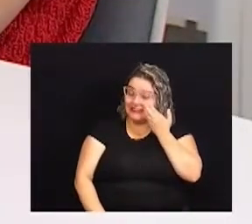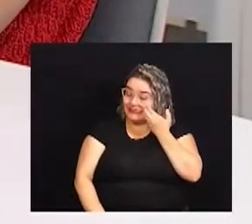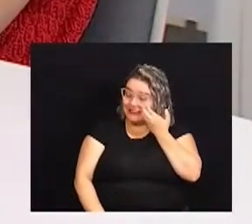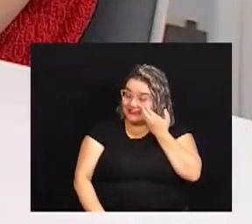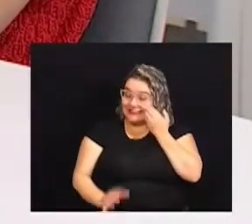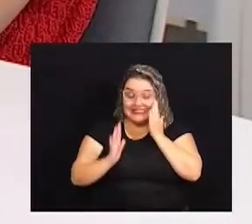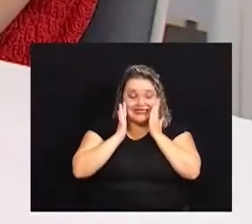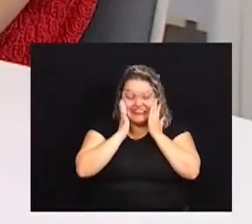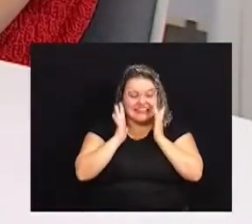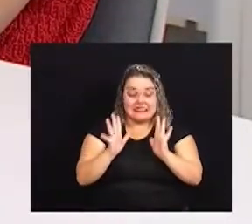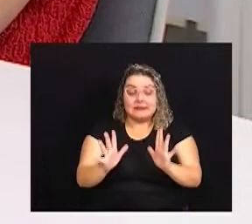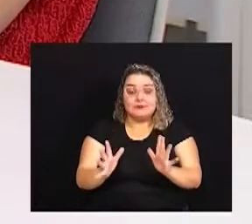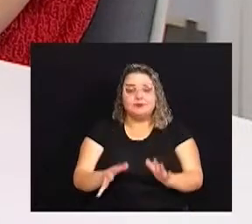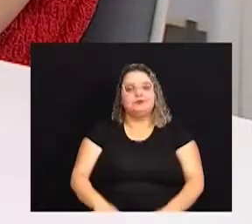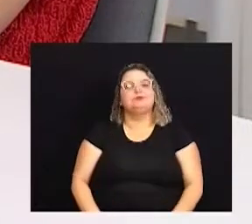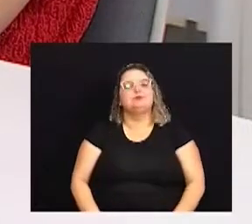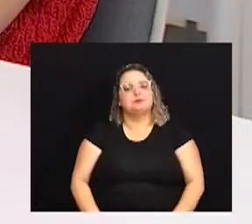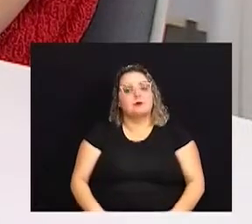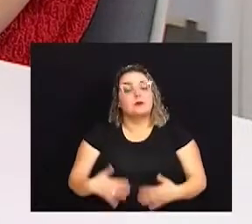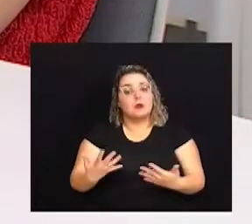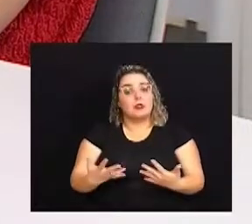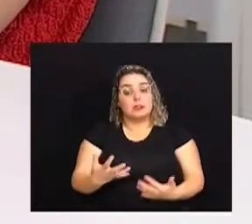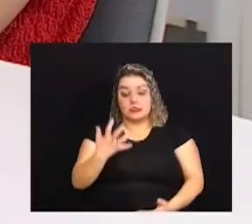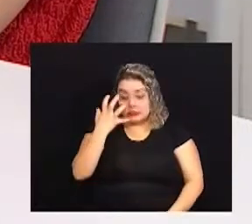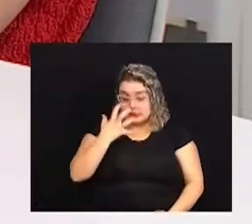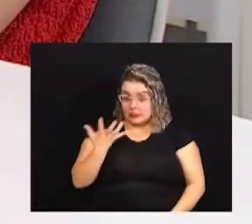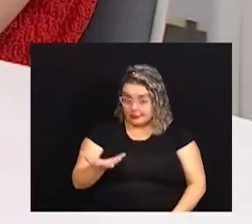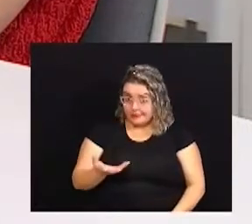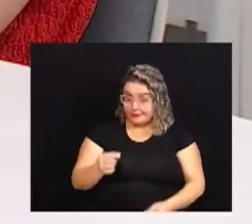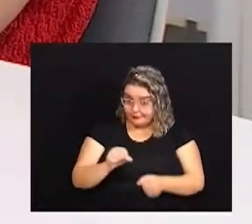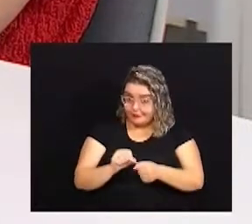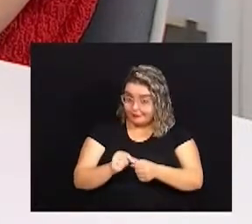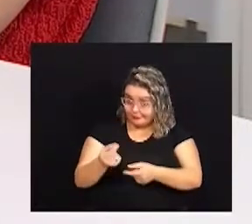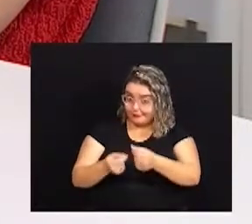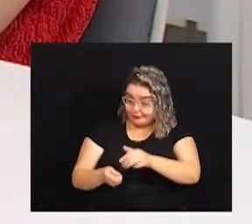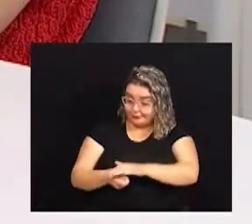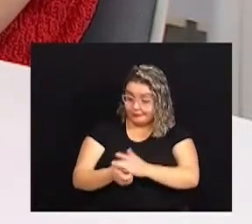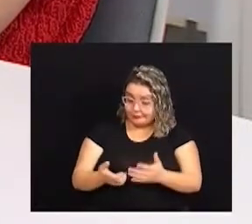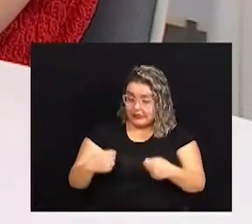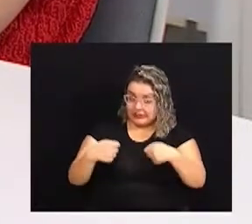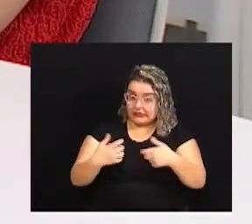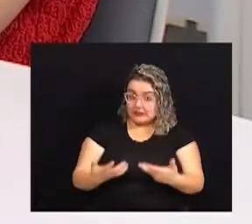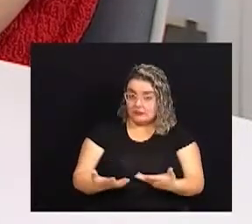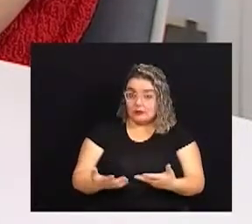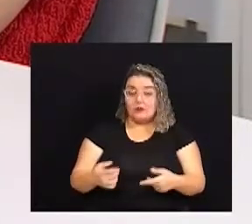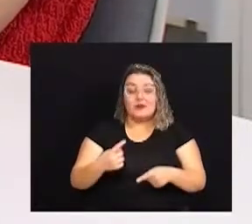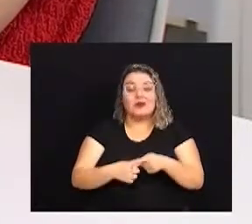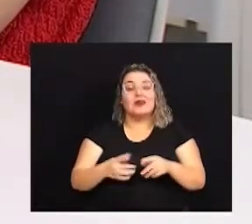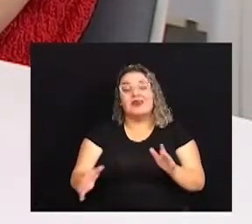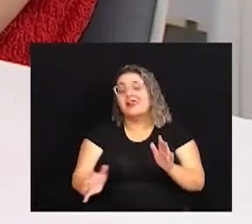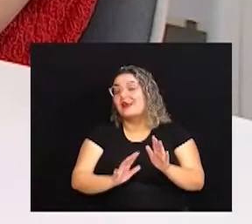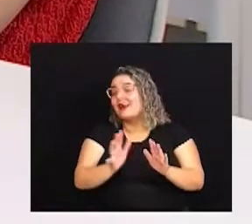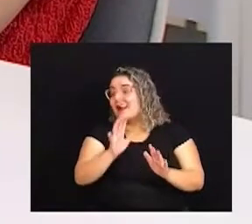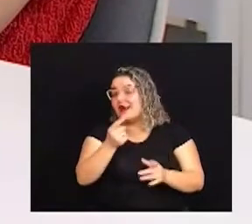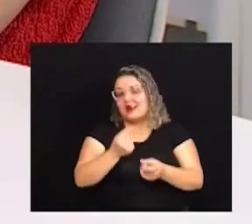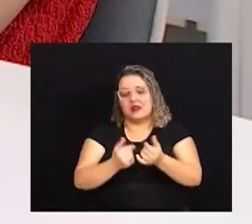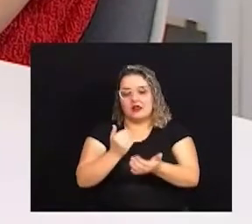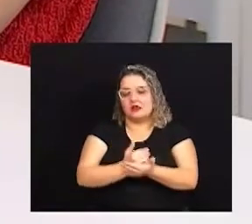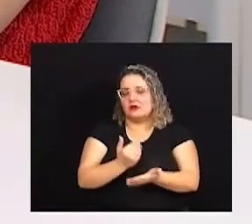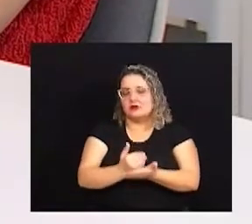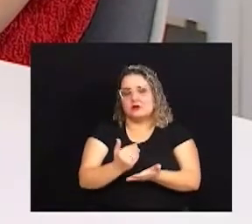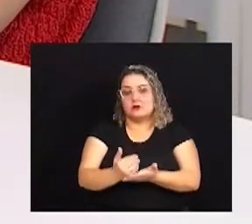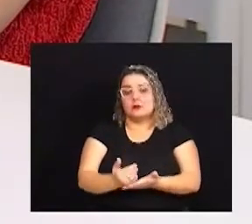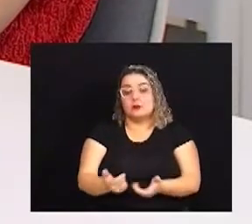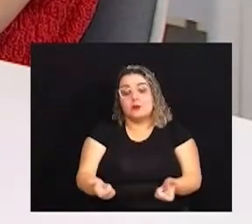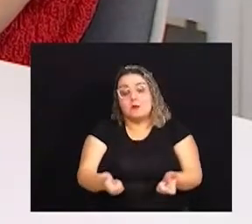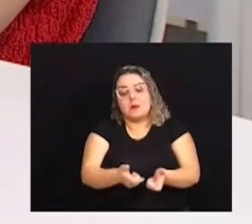é mais um motivo para eu levar a sério essa necessidade de fazer essa reserva. Porque como é muito caro pegar